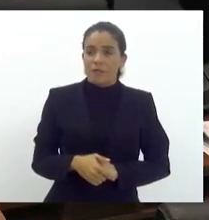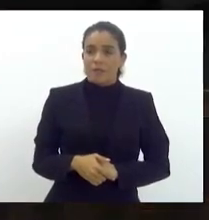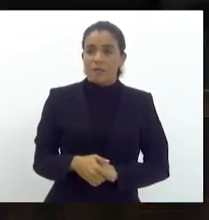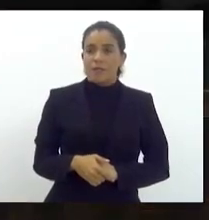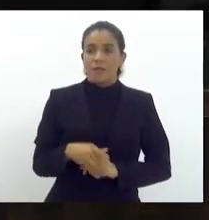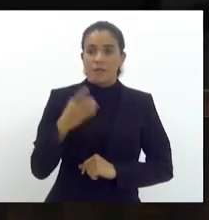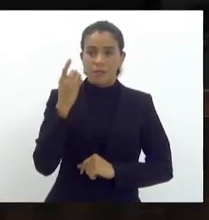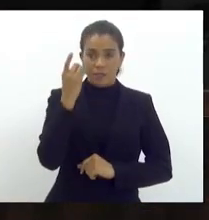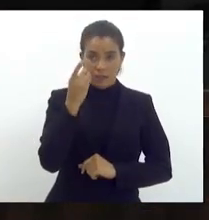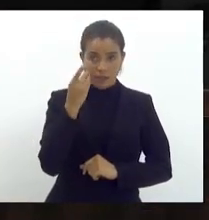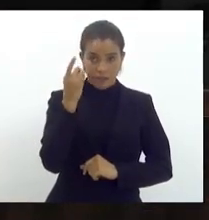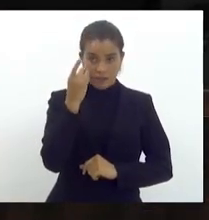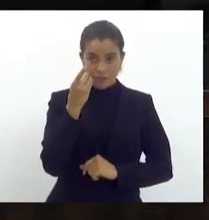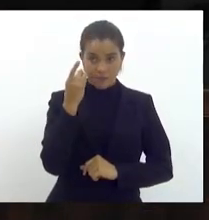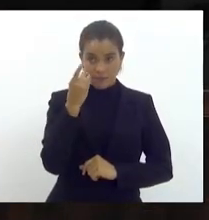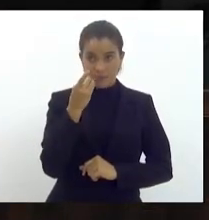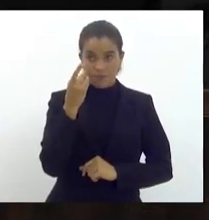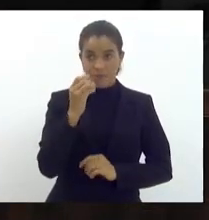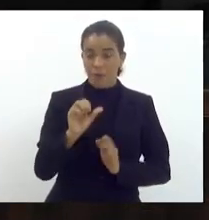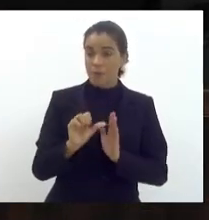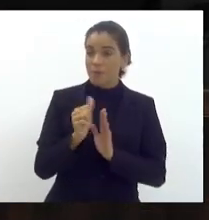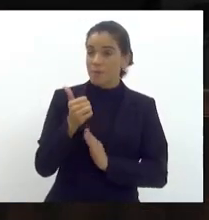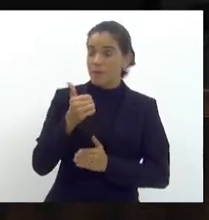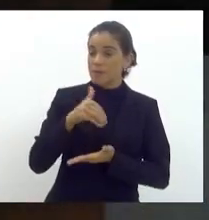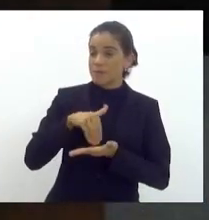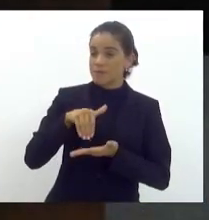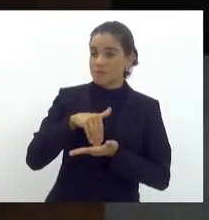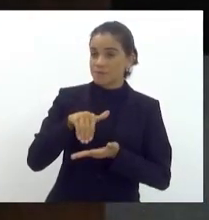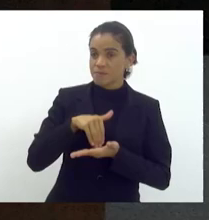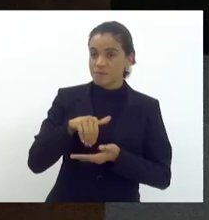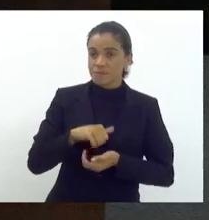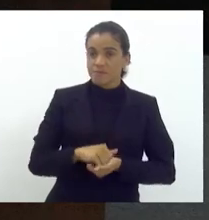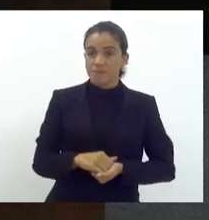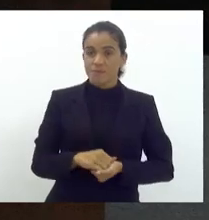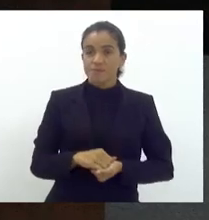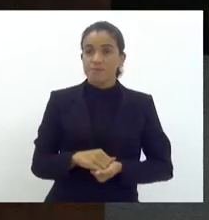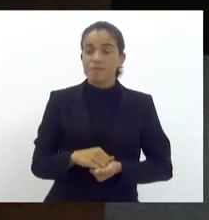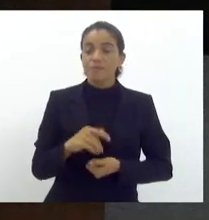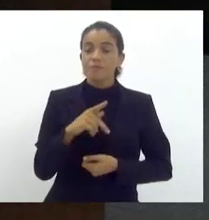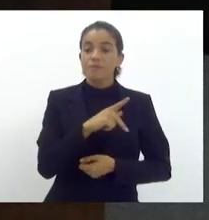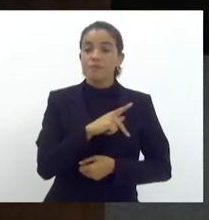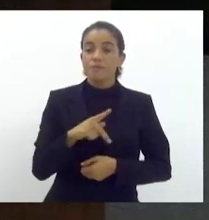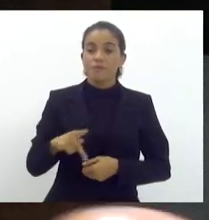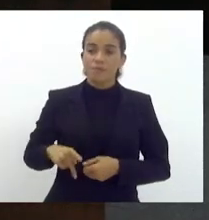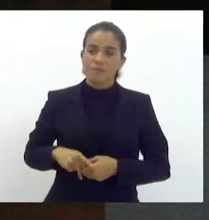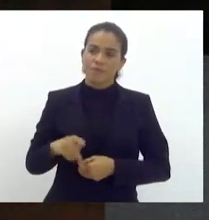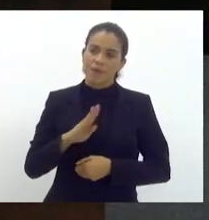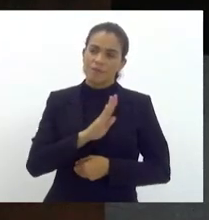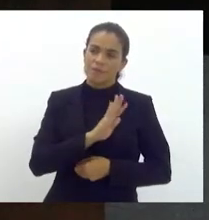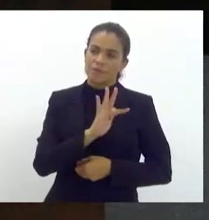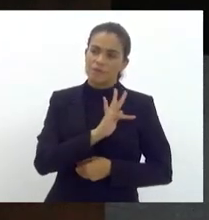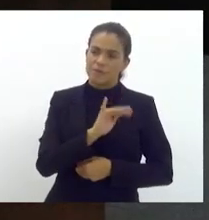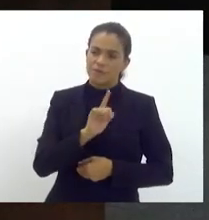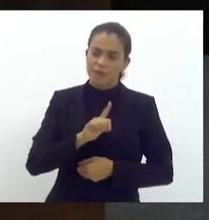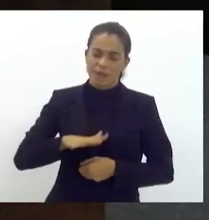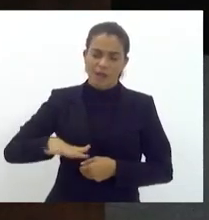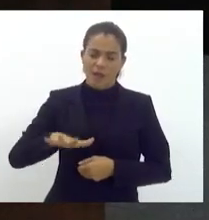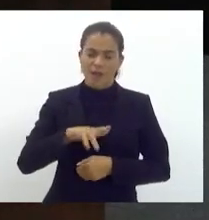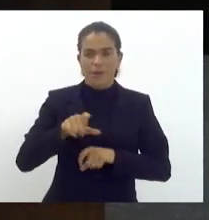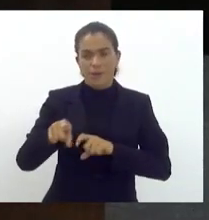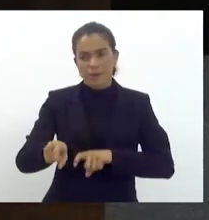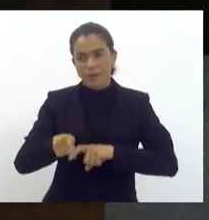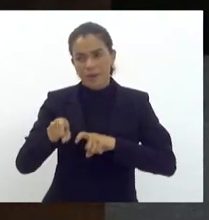Deputado é o primeiro secretário Rosenberg Presidente a baixada fluminense Tem muita área rural